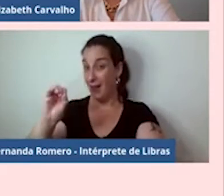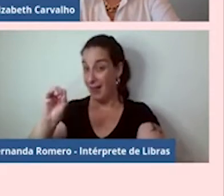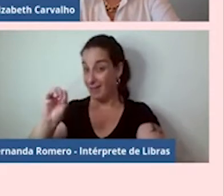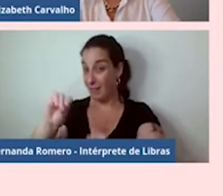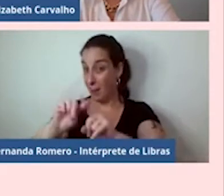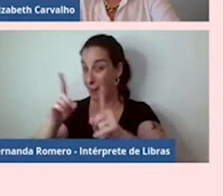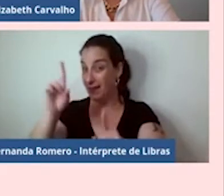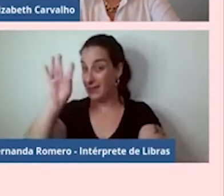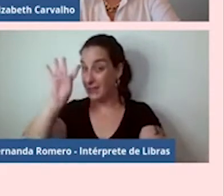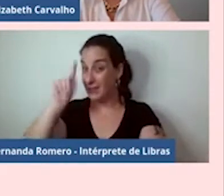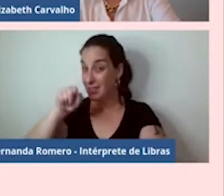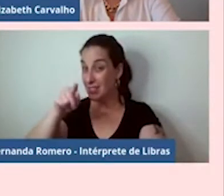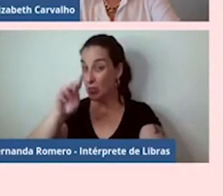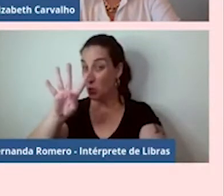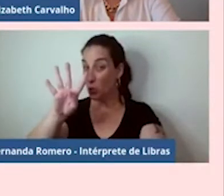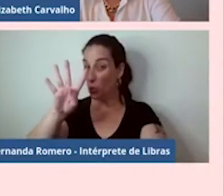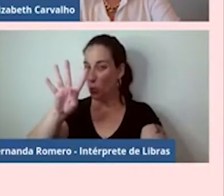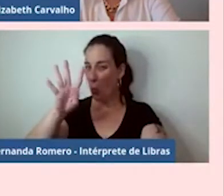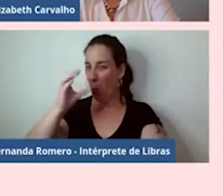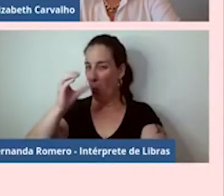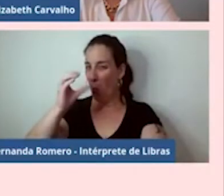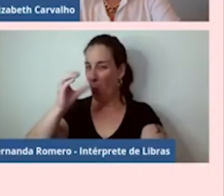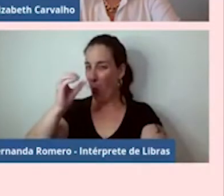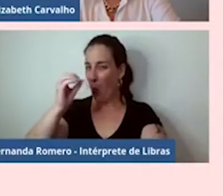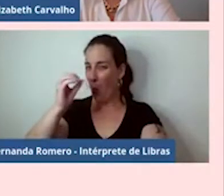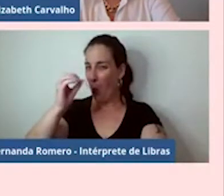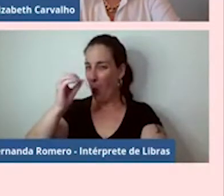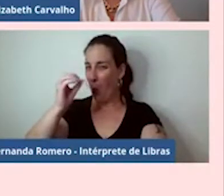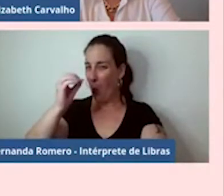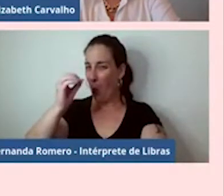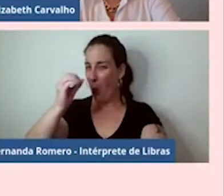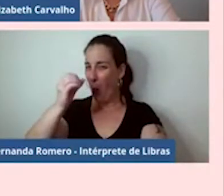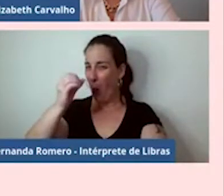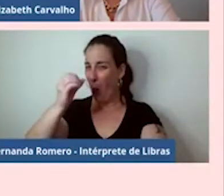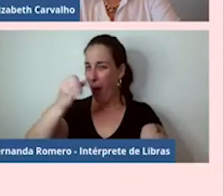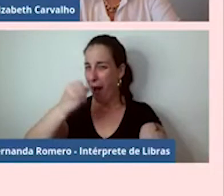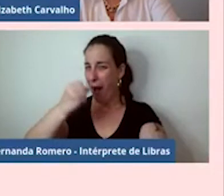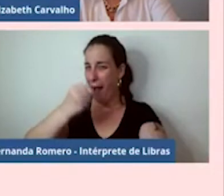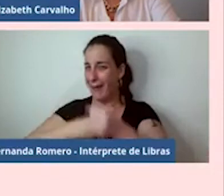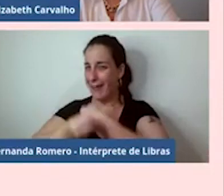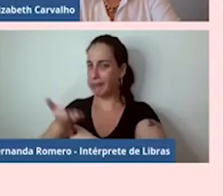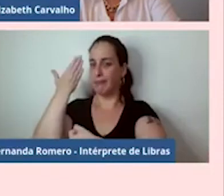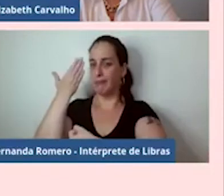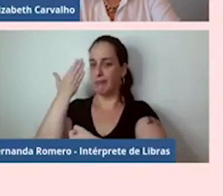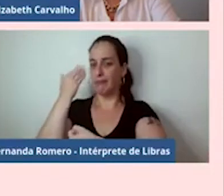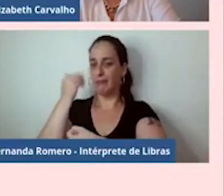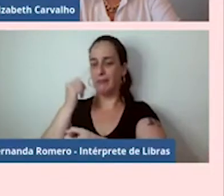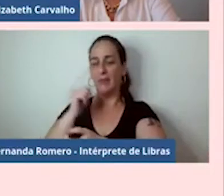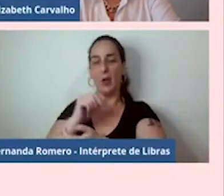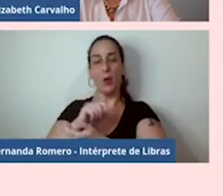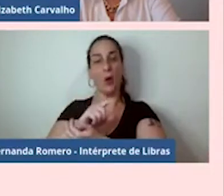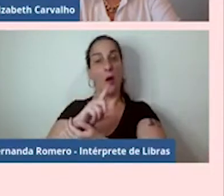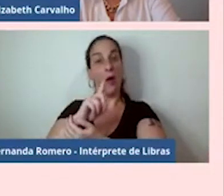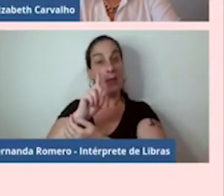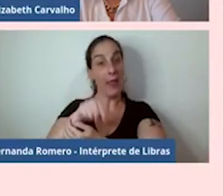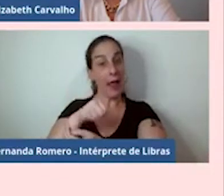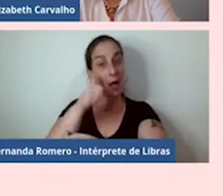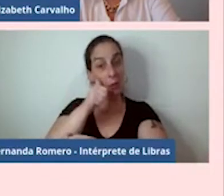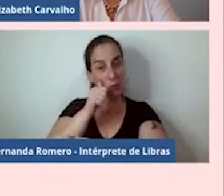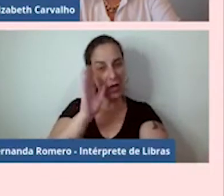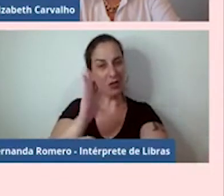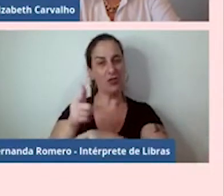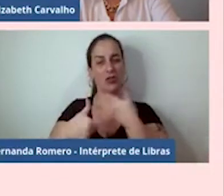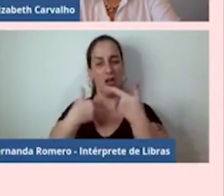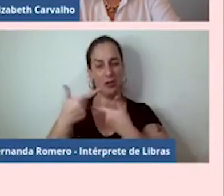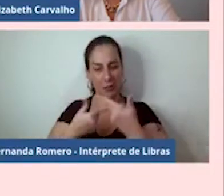há 40 e poucos anos atrás, né? Então, tipo, para ela era uma mulher que já tinha trabalhado bastante, tudo